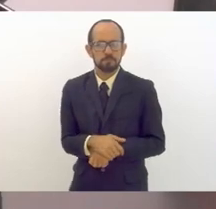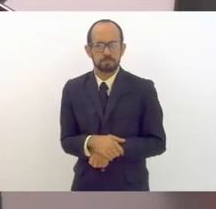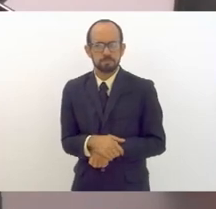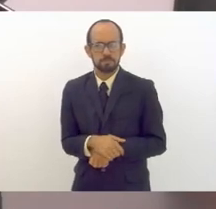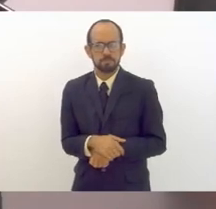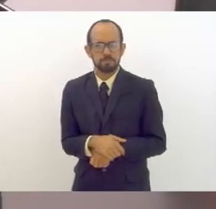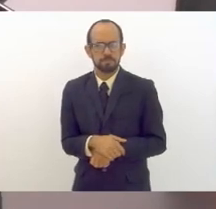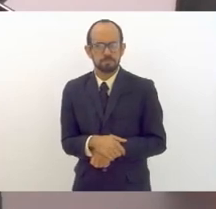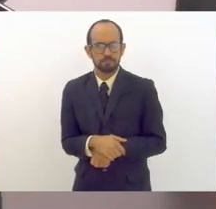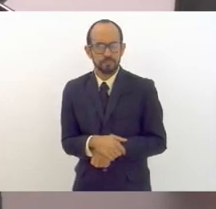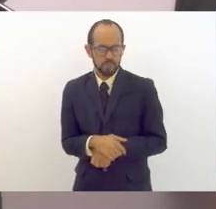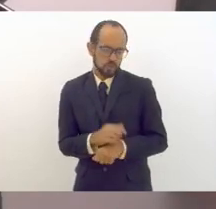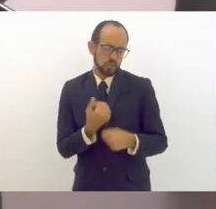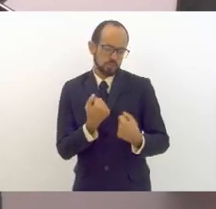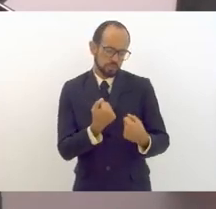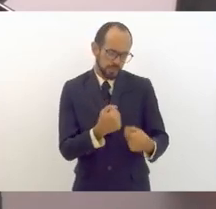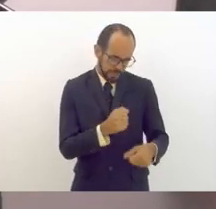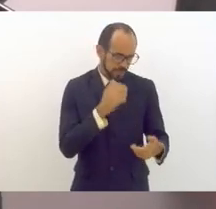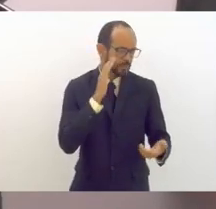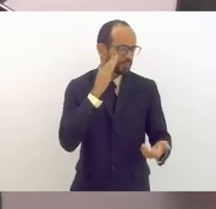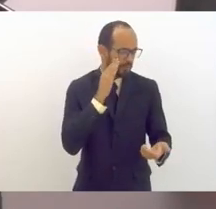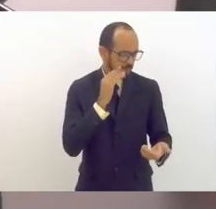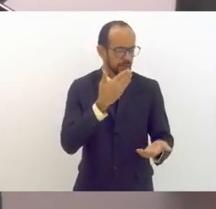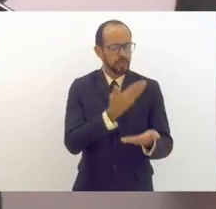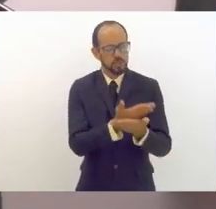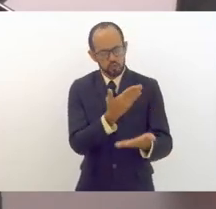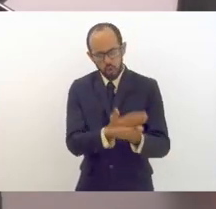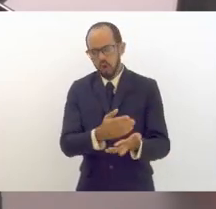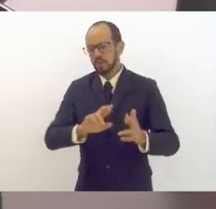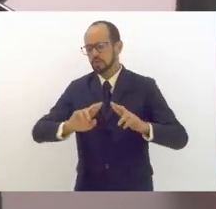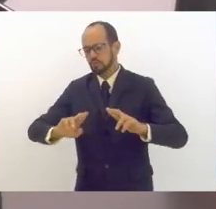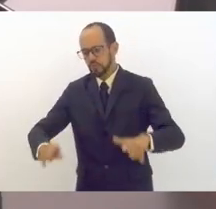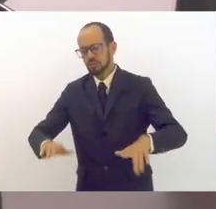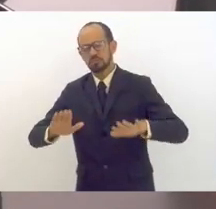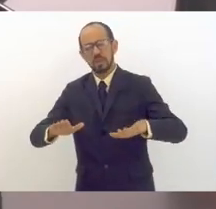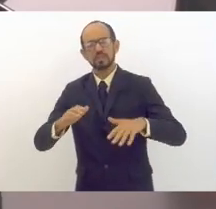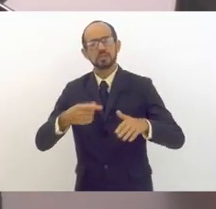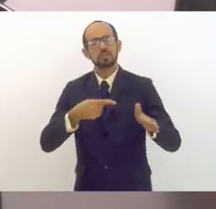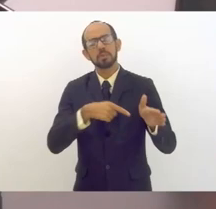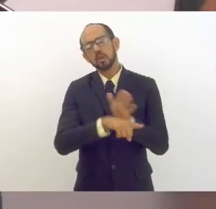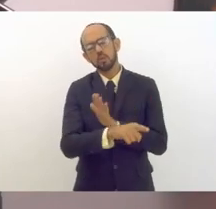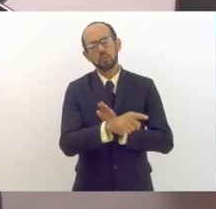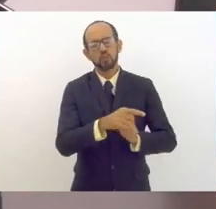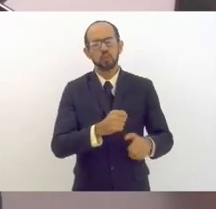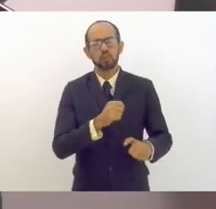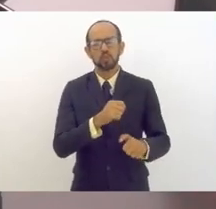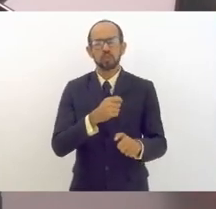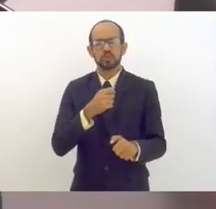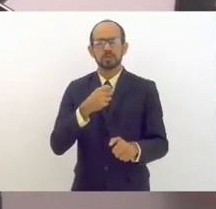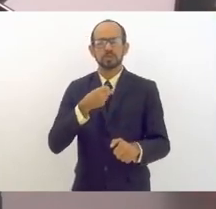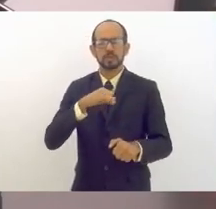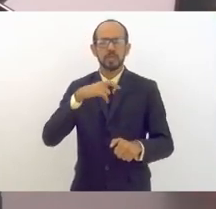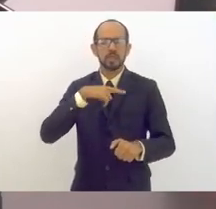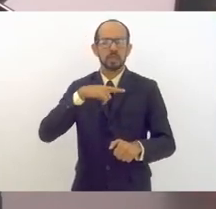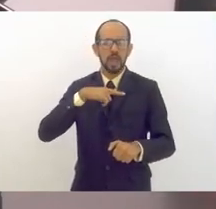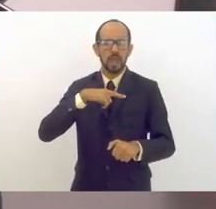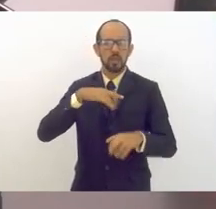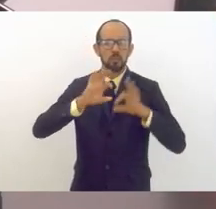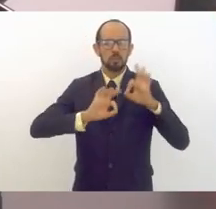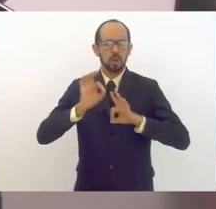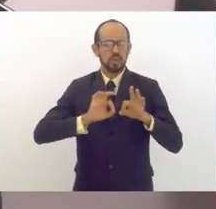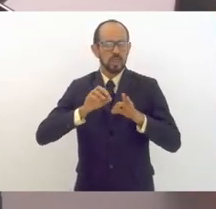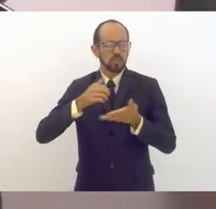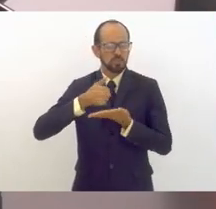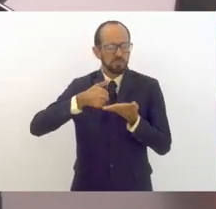lógico que a gente tem que tratar desigualmente, desiguais, não tem a menor dúvida disso, mas saber se existe, né, pelo menos um projeto mínimo, né,